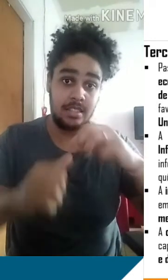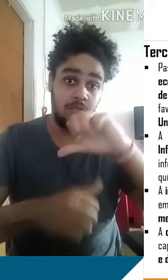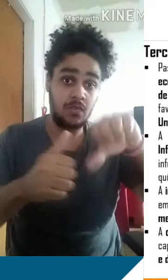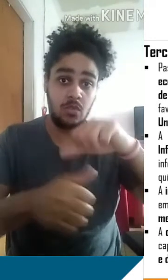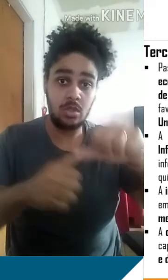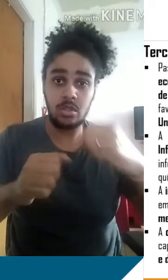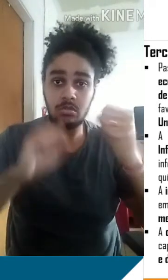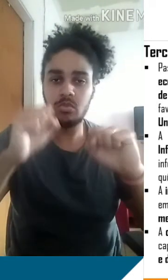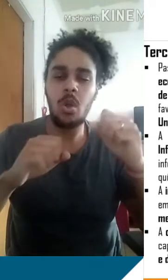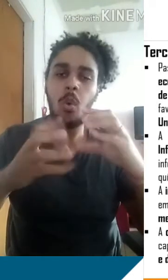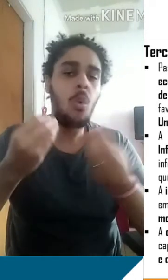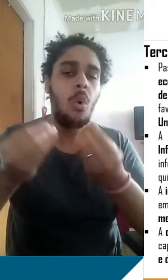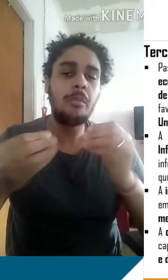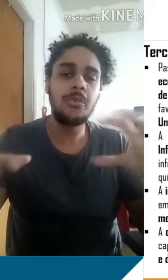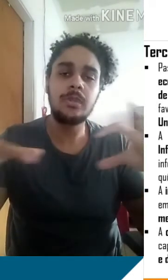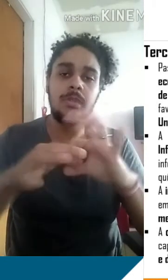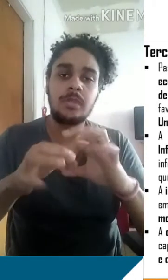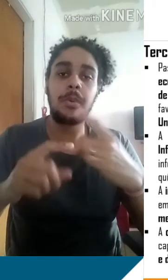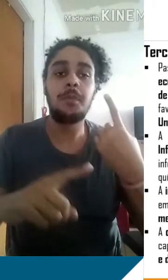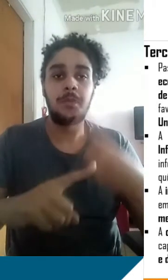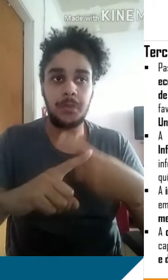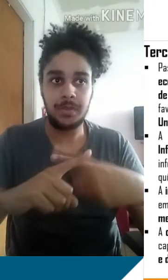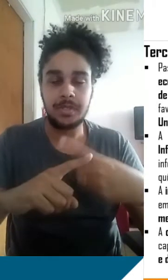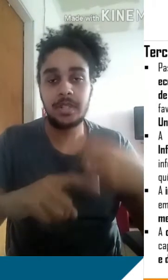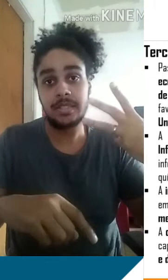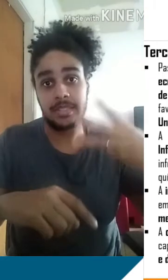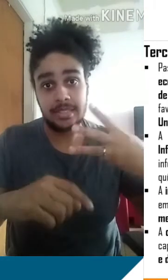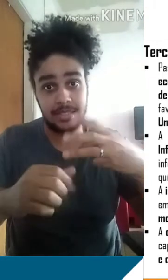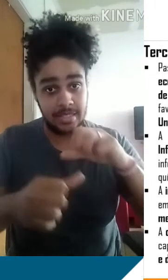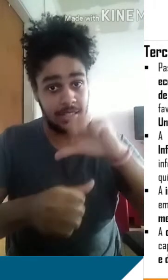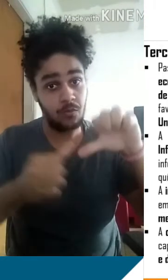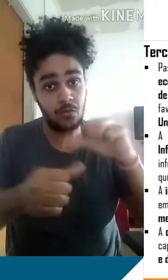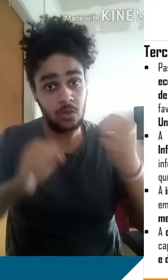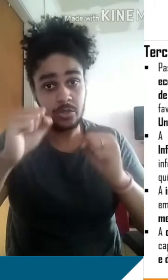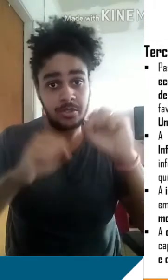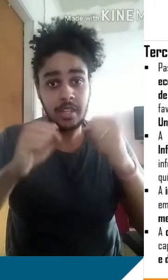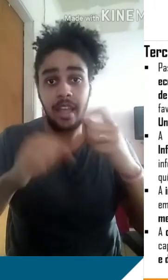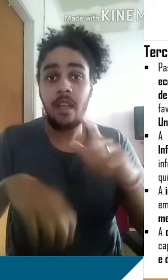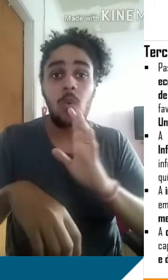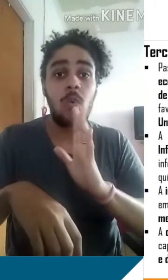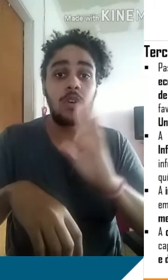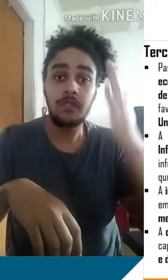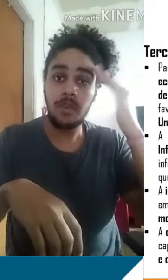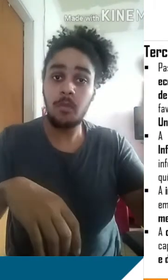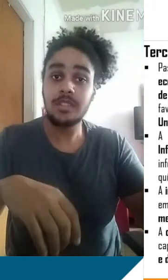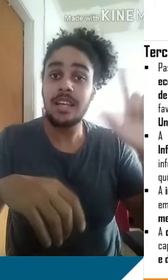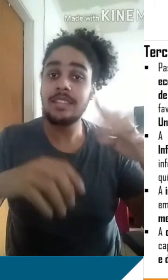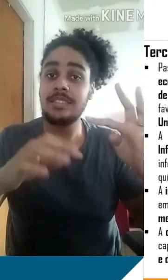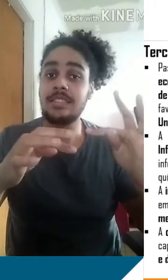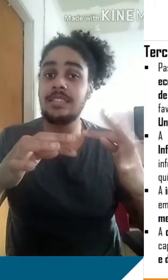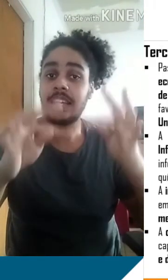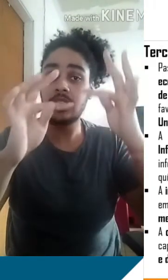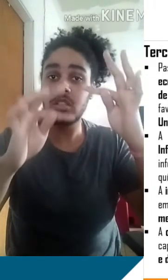ela é reconhecida como uma revolução técnico-científica. Né? E o Milton vai trazer esse termo, esse conceito, de maneira mais